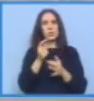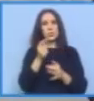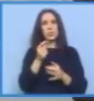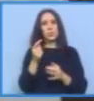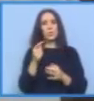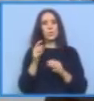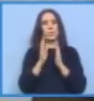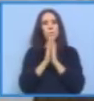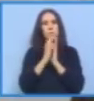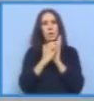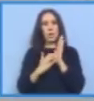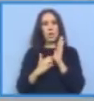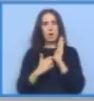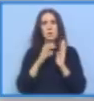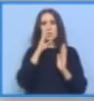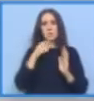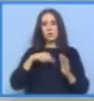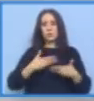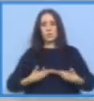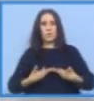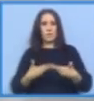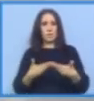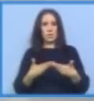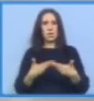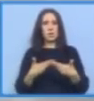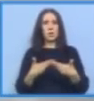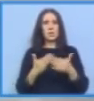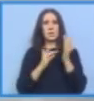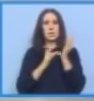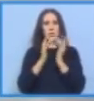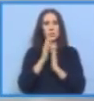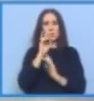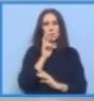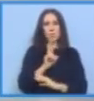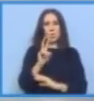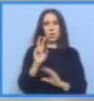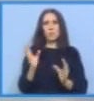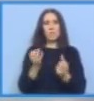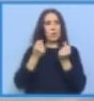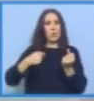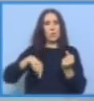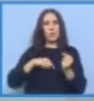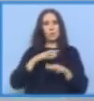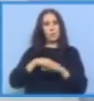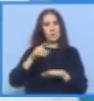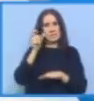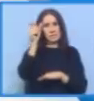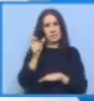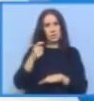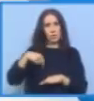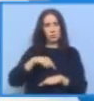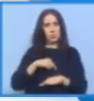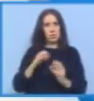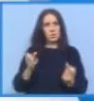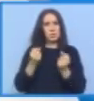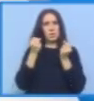Evangelho, se nós somos convidados a contemplar este Cristo, que nos salva, pelo qual somos salvos, não